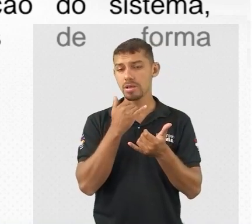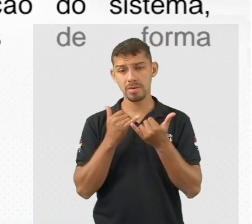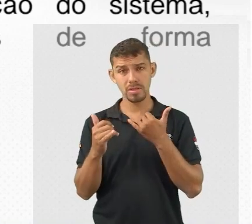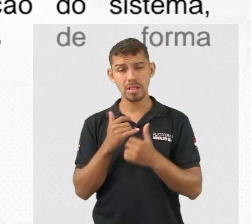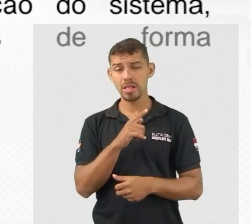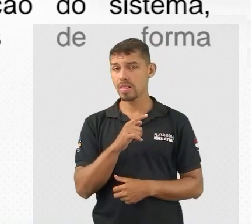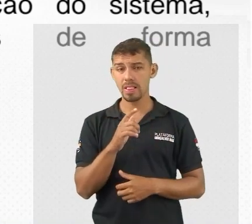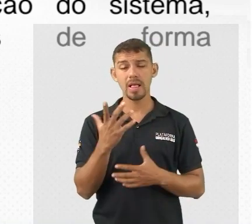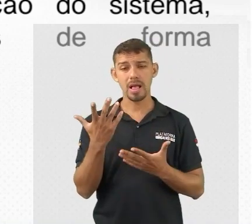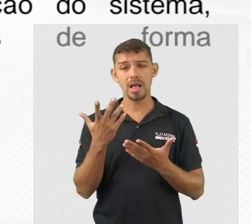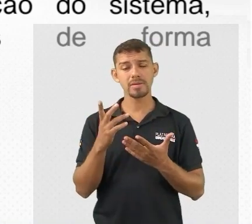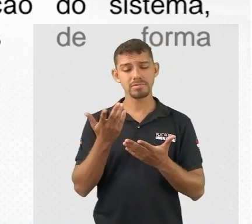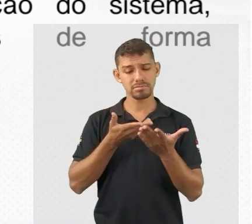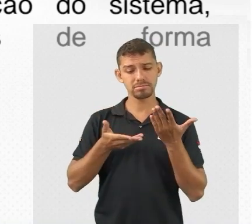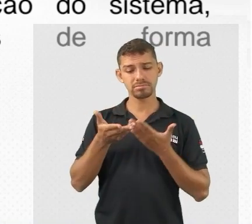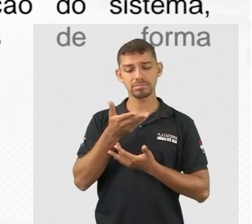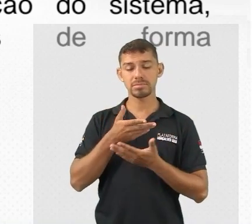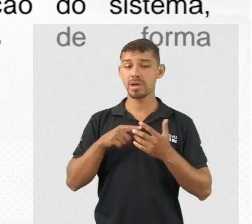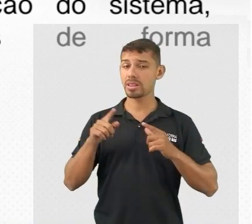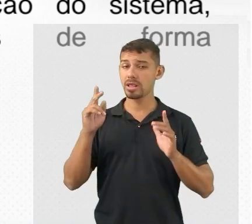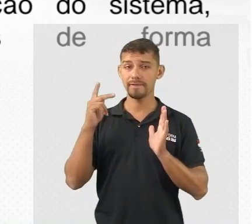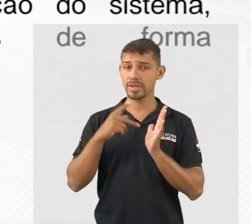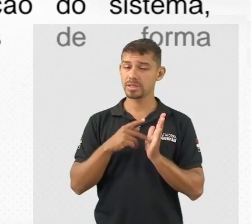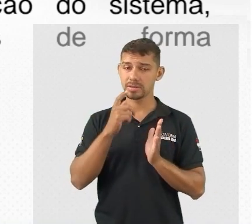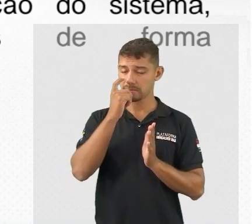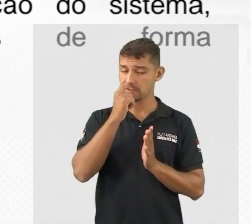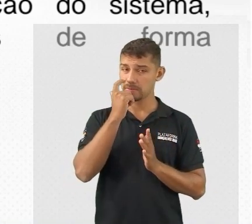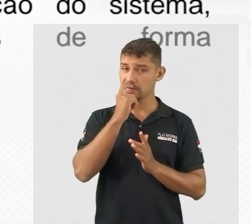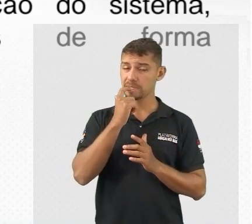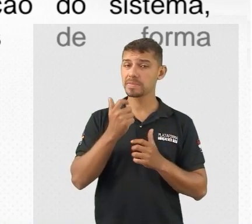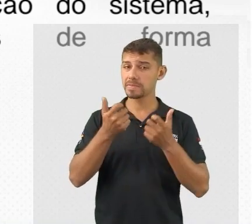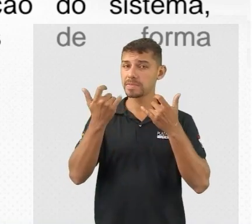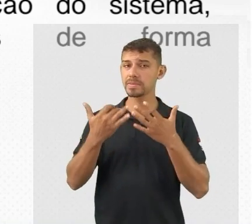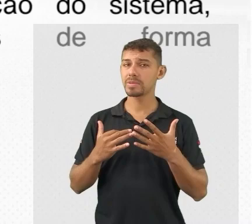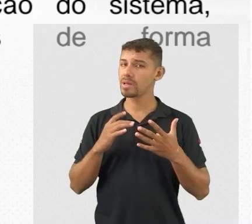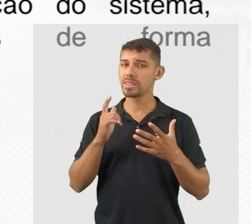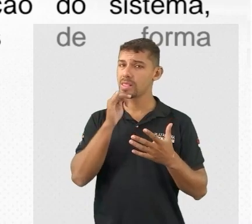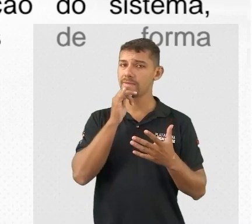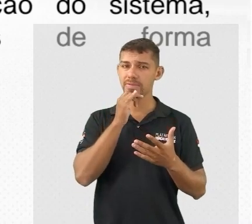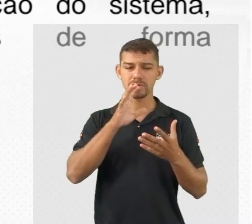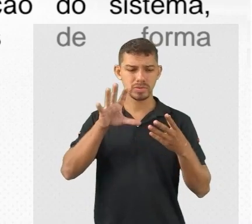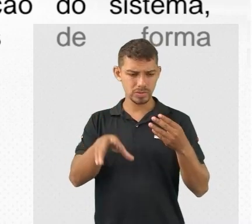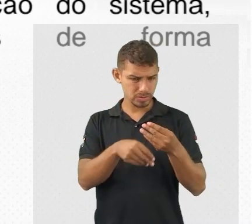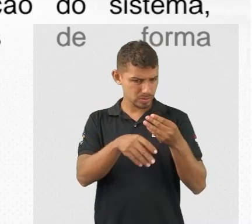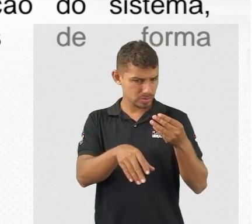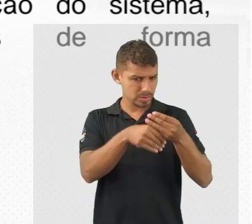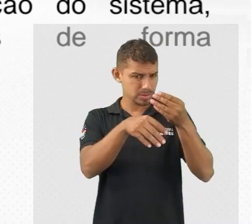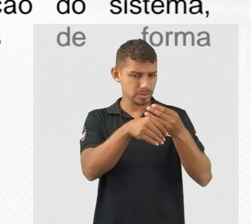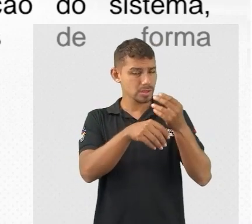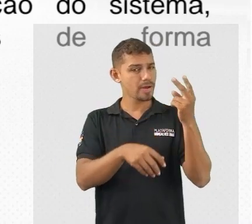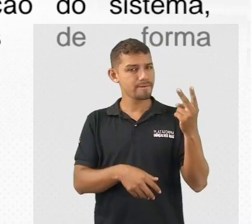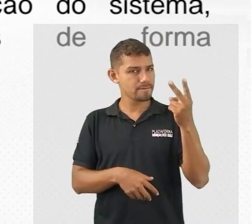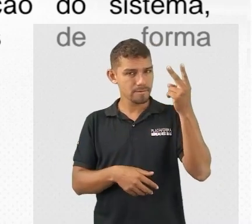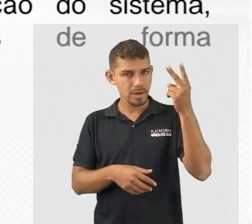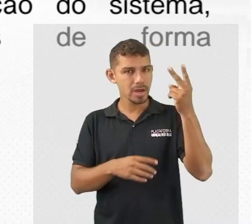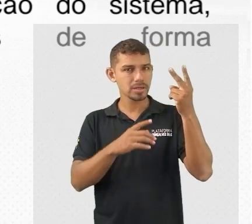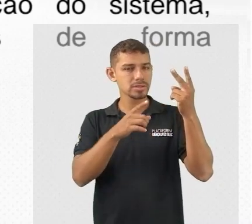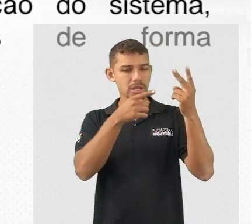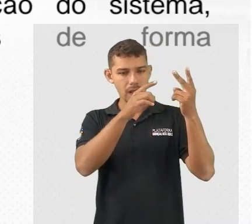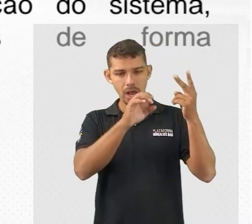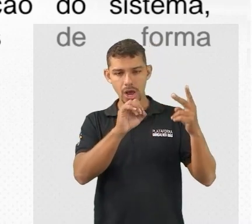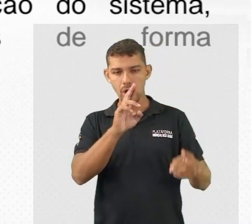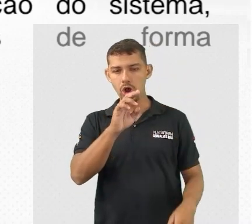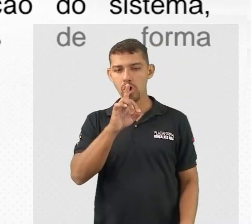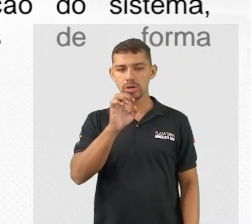um puro entretenimento, quando, na verdade, elas estão completamente recheadas de valores da ordem vigente,